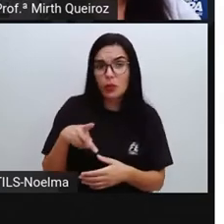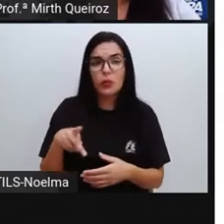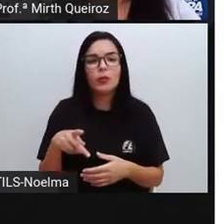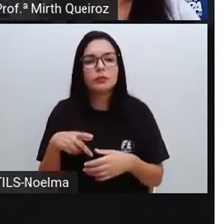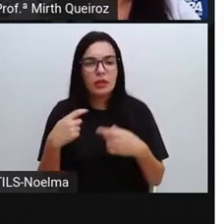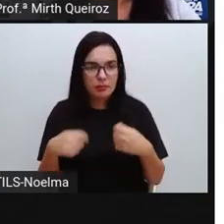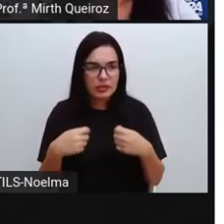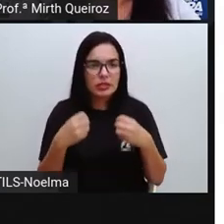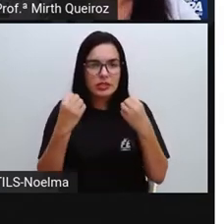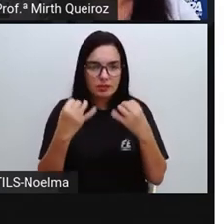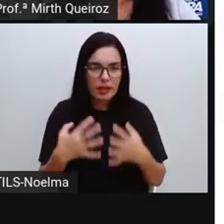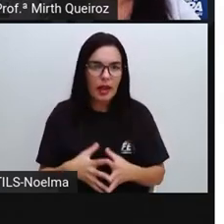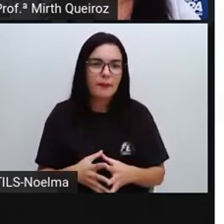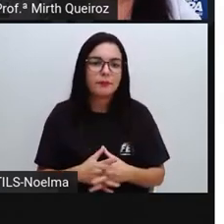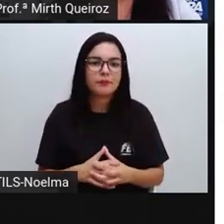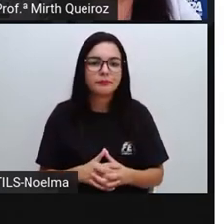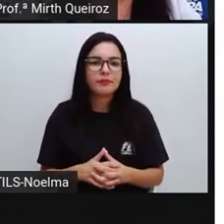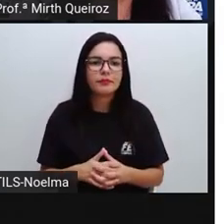dessas aulas.